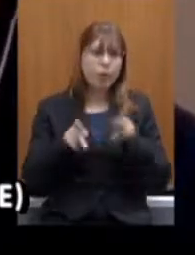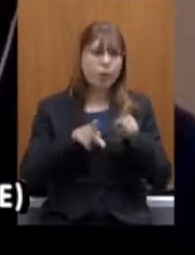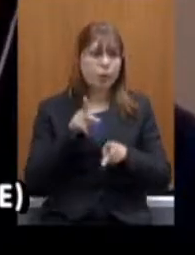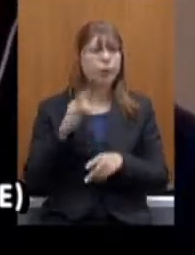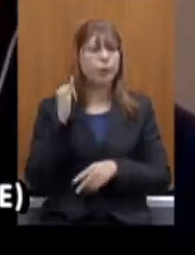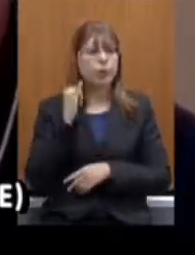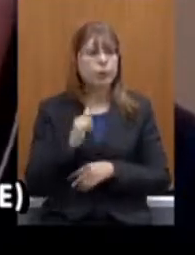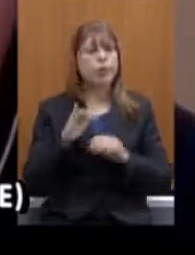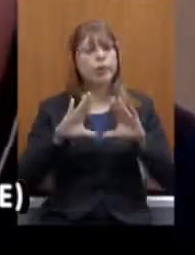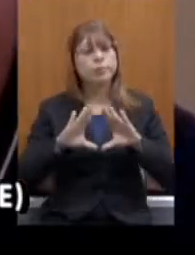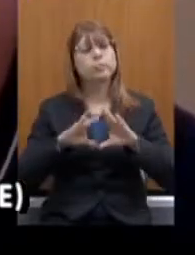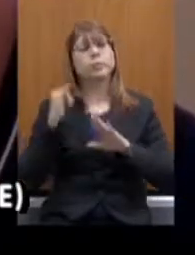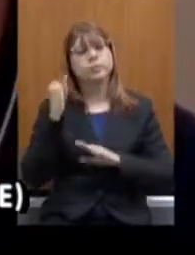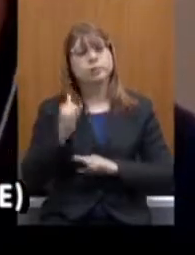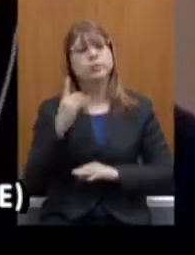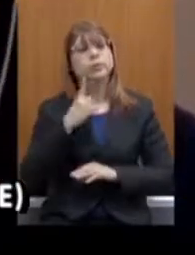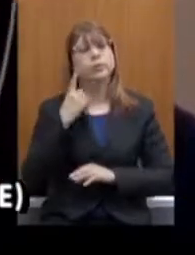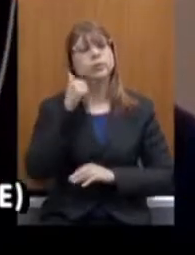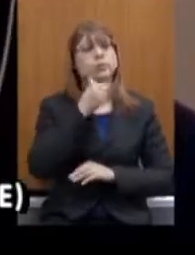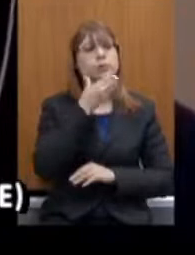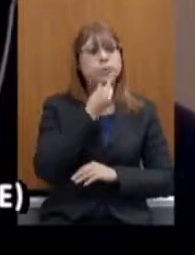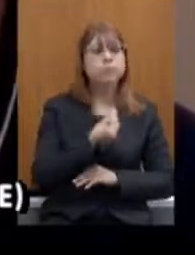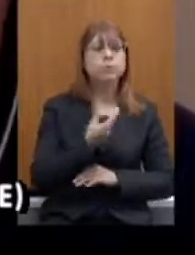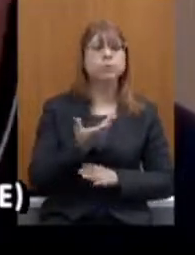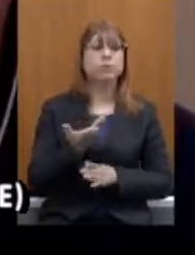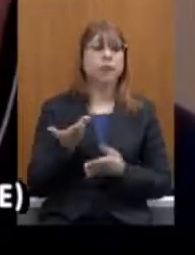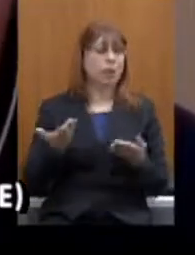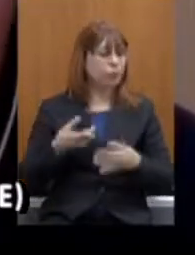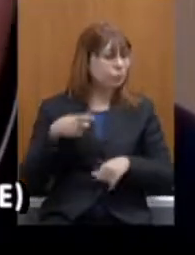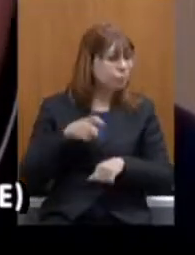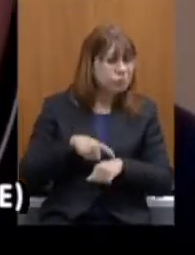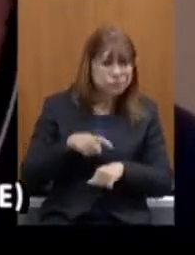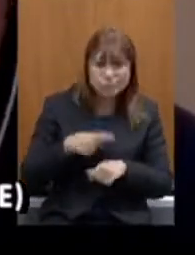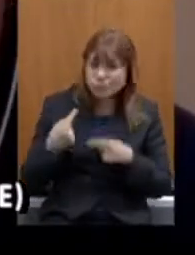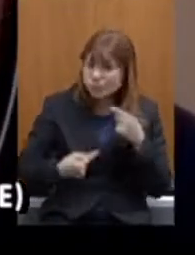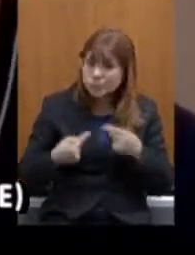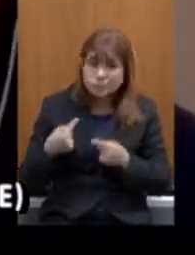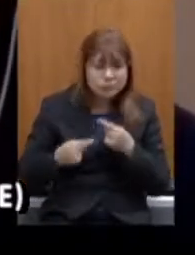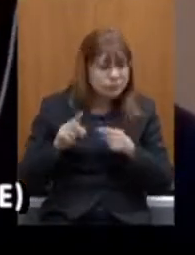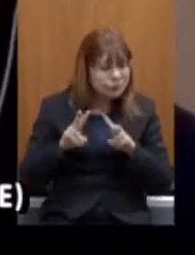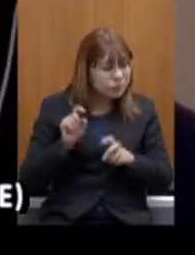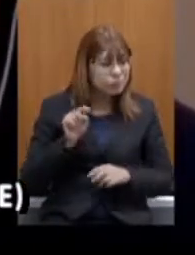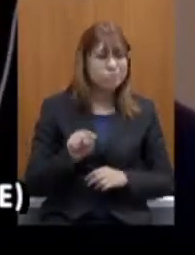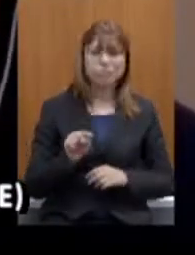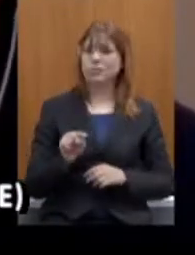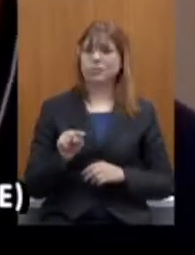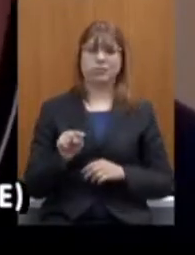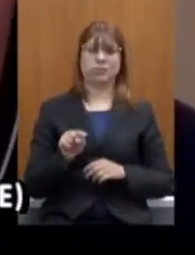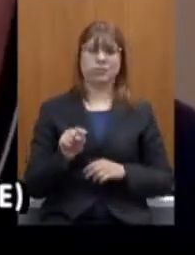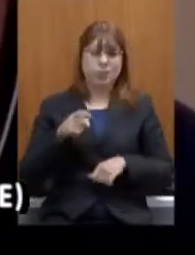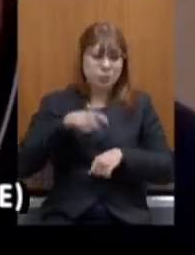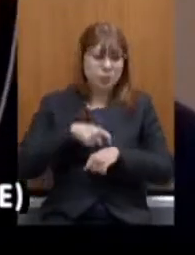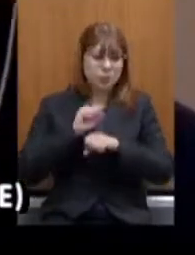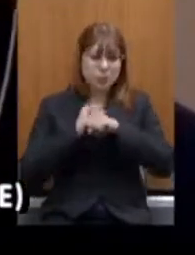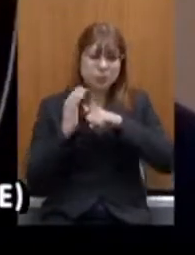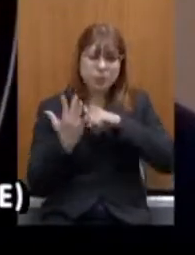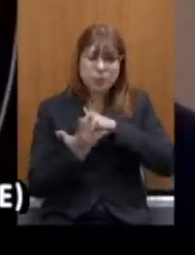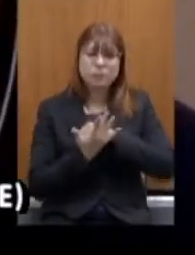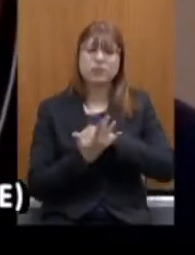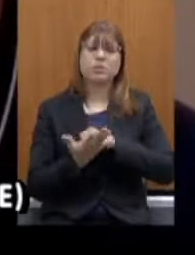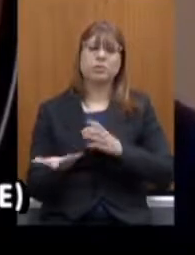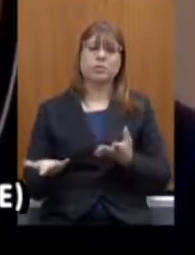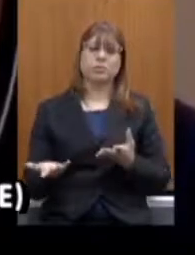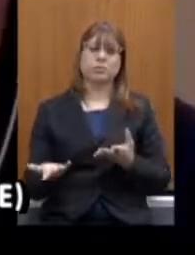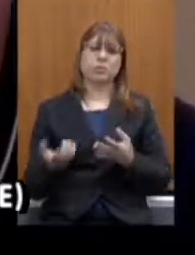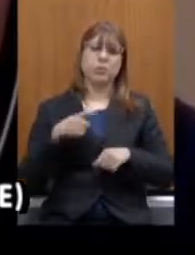mineiro dizendo aos nossos colegas deputados e deputadas e não é momento discutimos esse assunto em pena uma pandemia e vai no